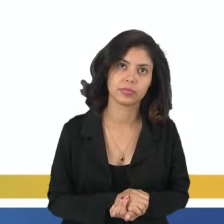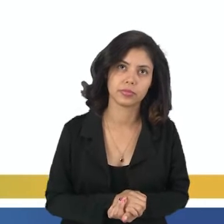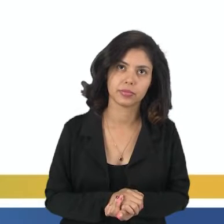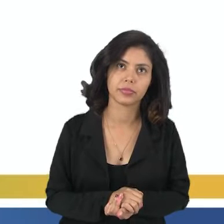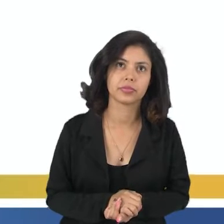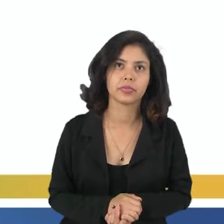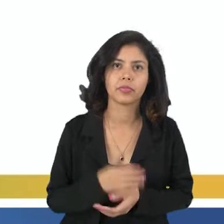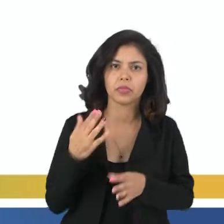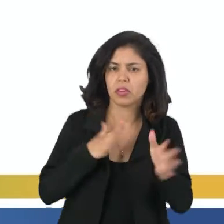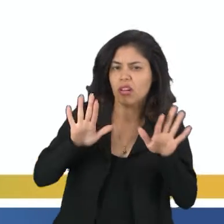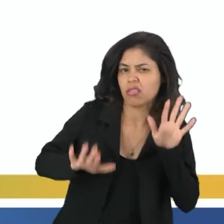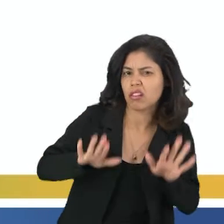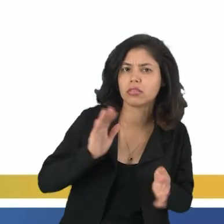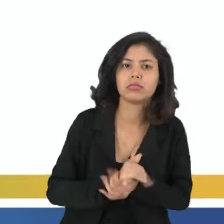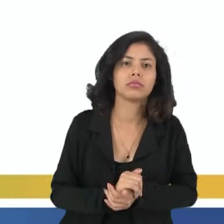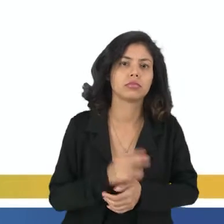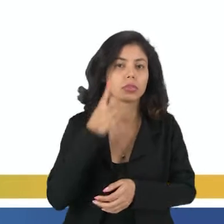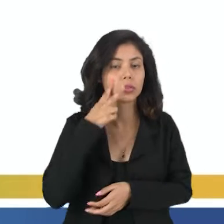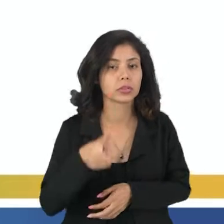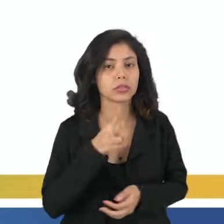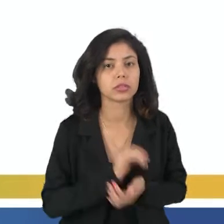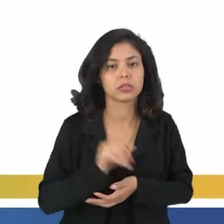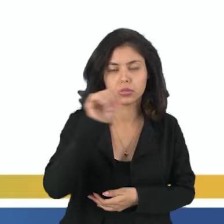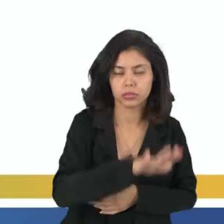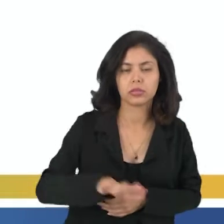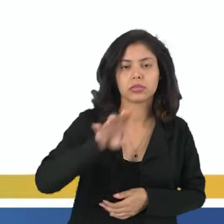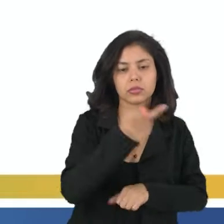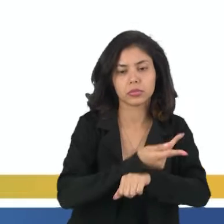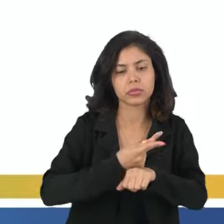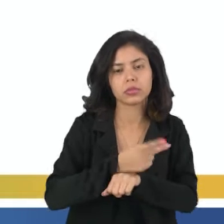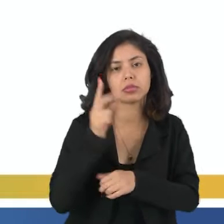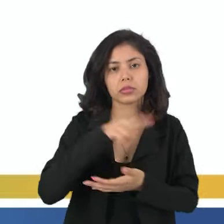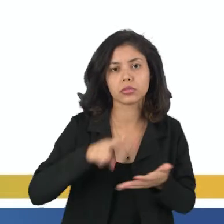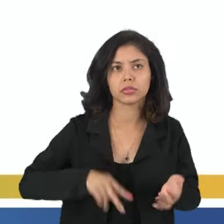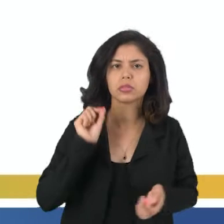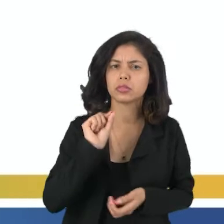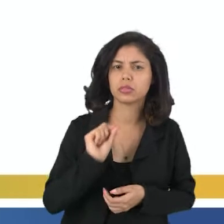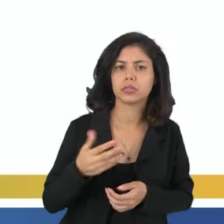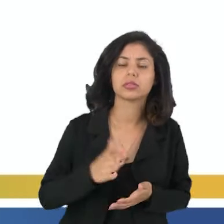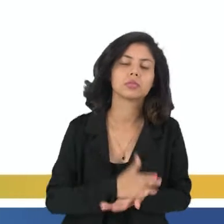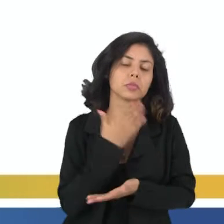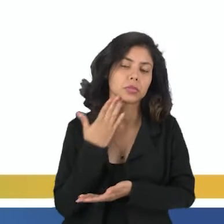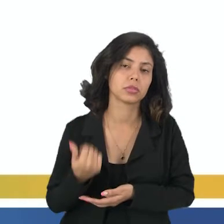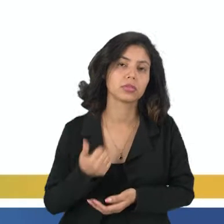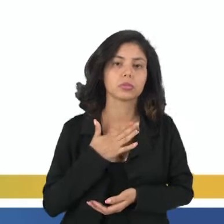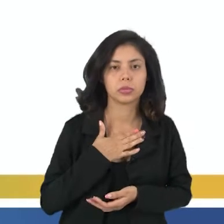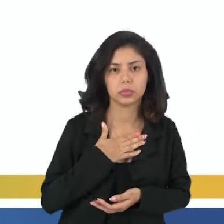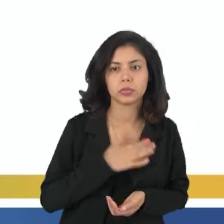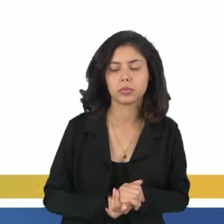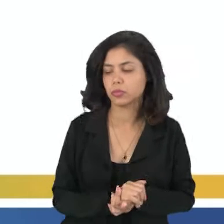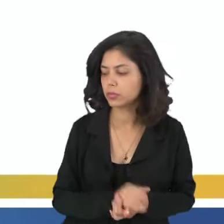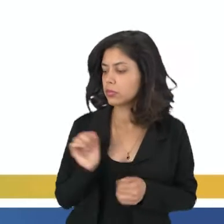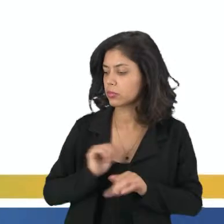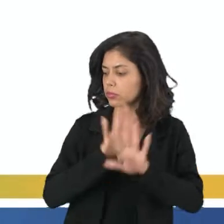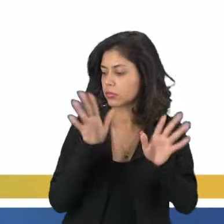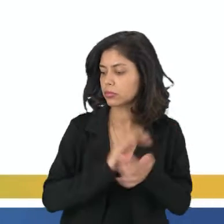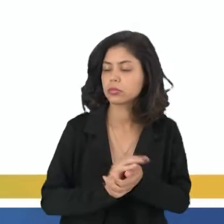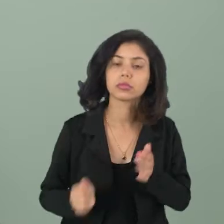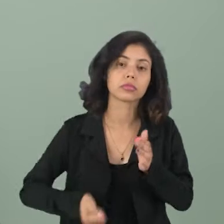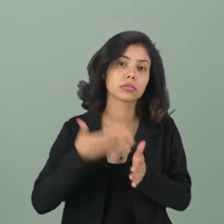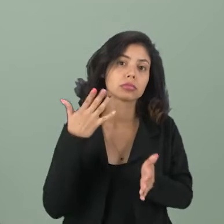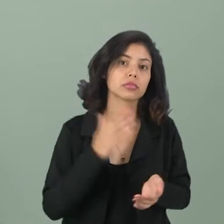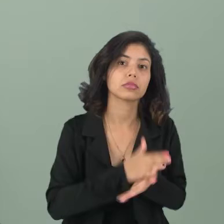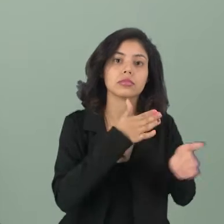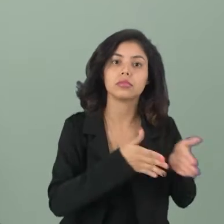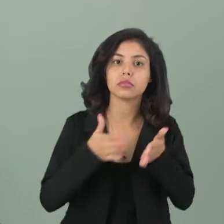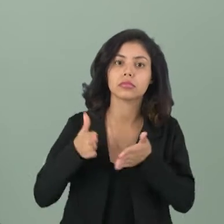não lê aleatóriamente né gente gente realmente a gente procura lei aquele que a gente tem mais afinidade ela pega a galerinha e gosta